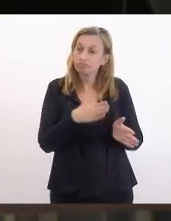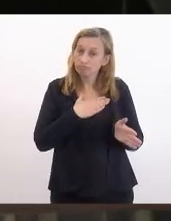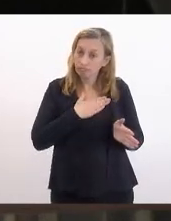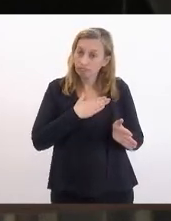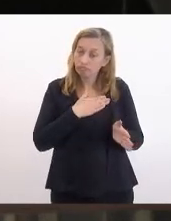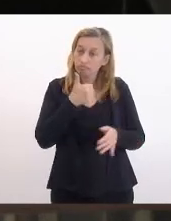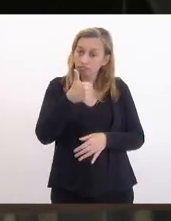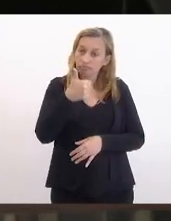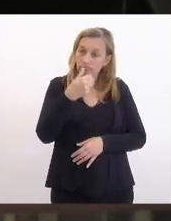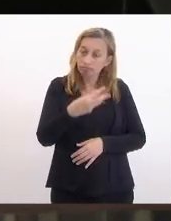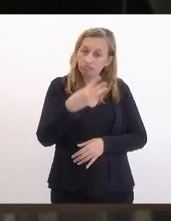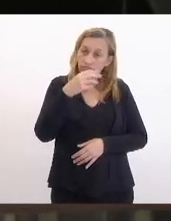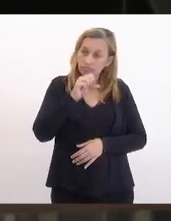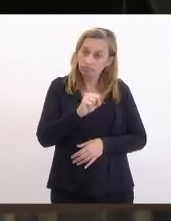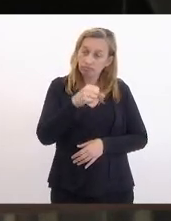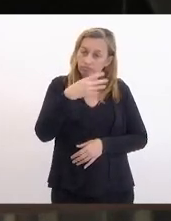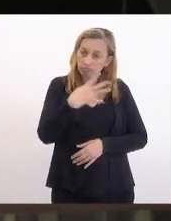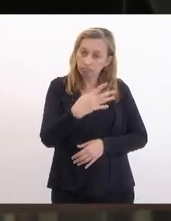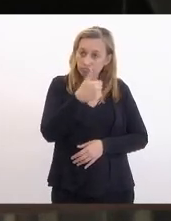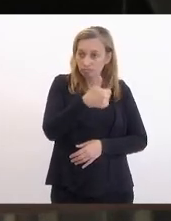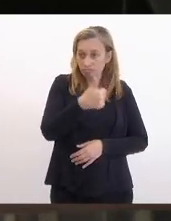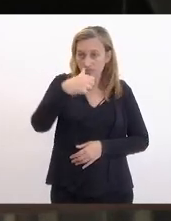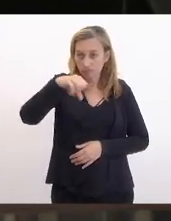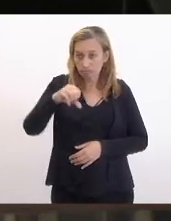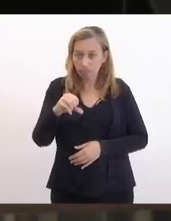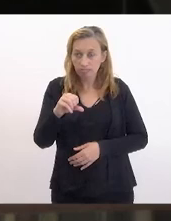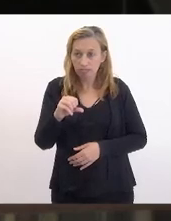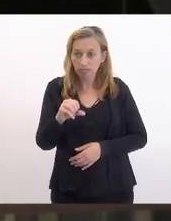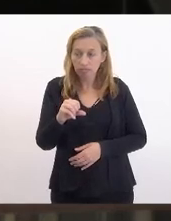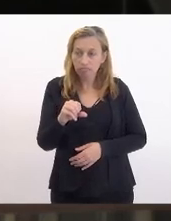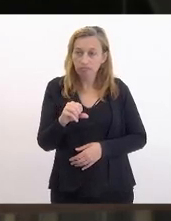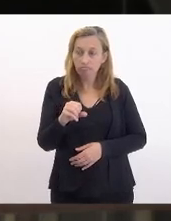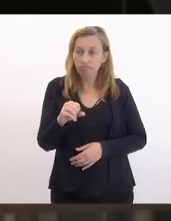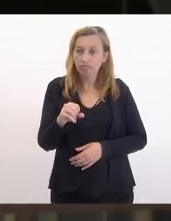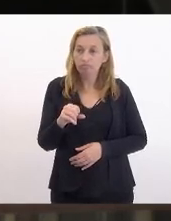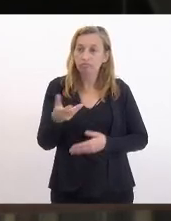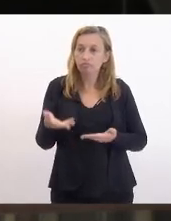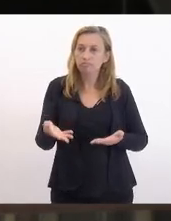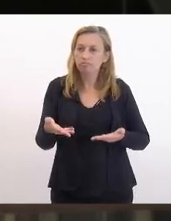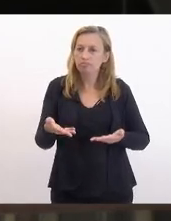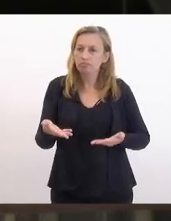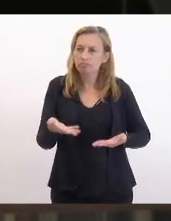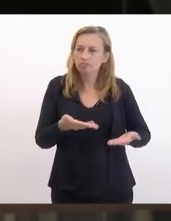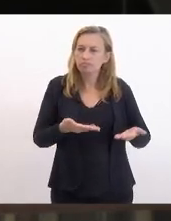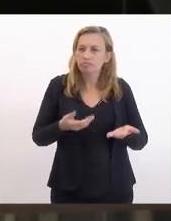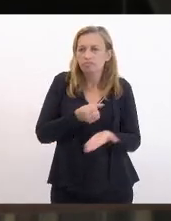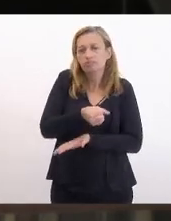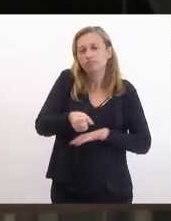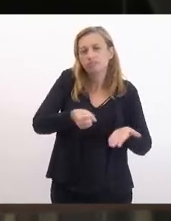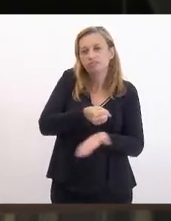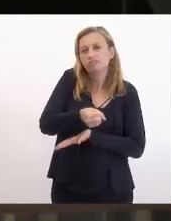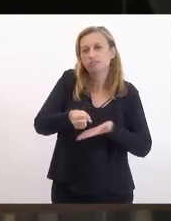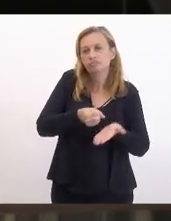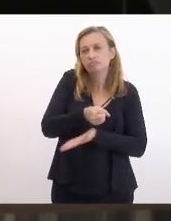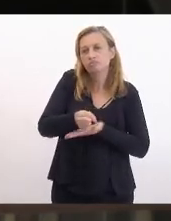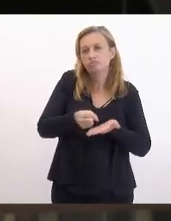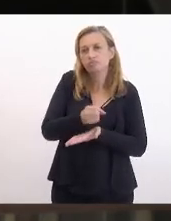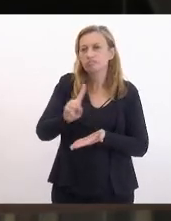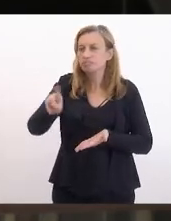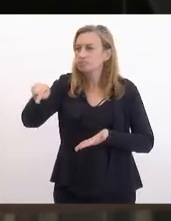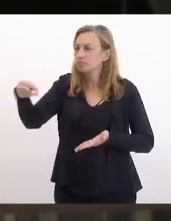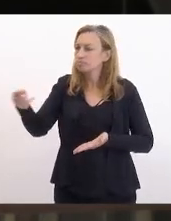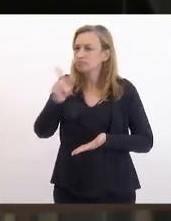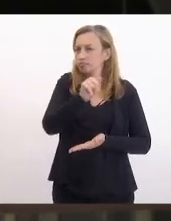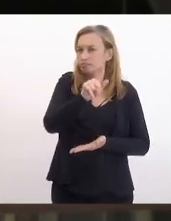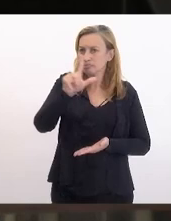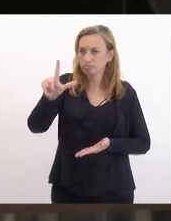autoria 1384 de 2019 iria servir de parâmetro para as outras